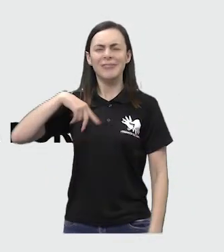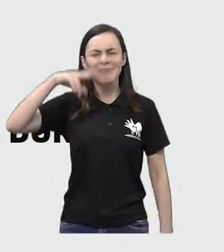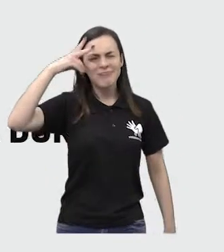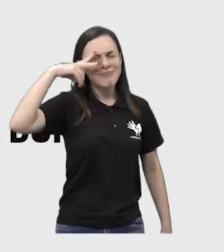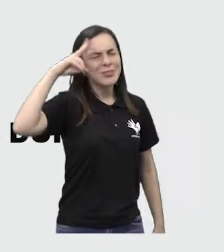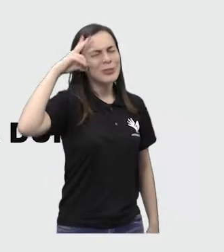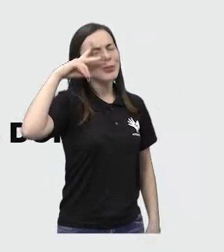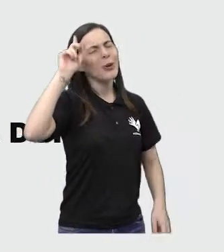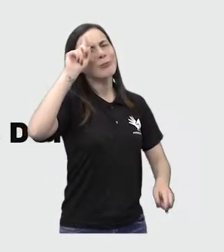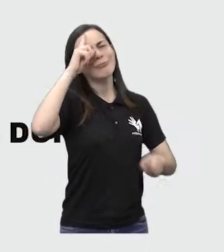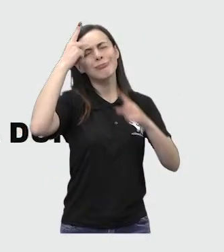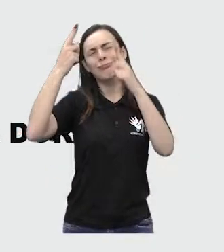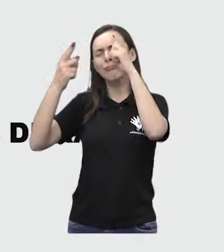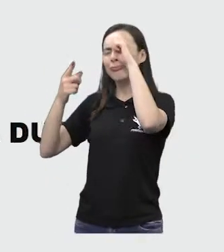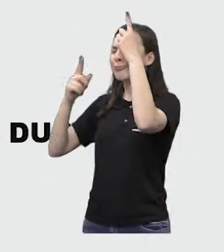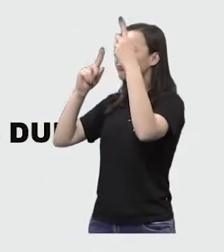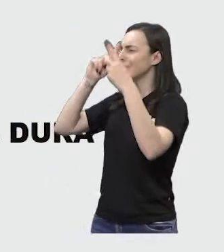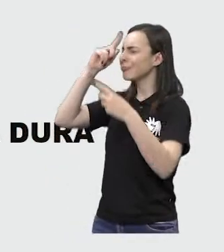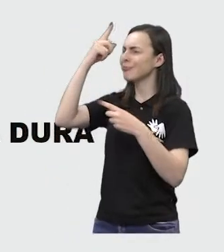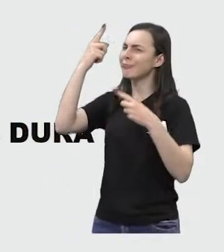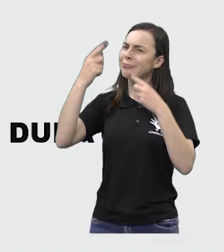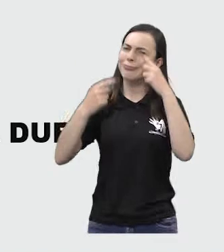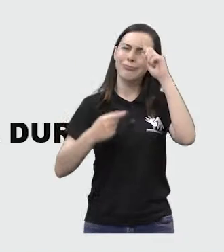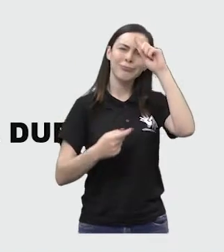cheio de histórias para